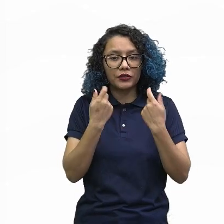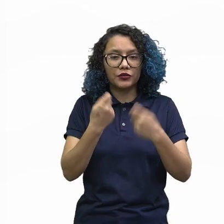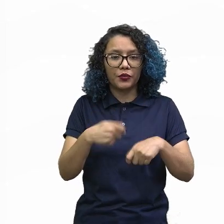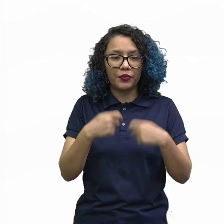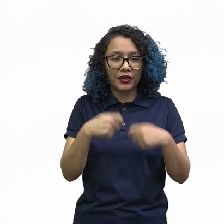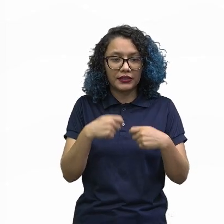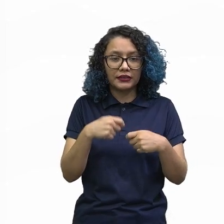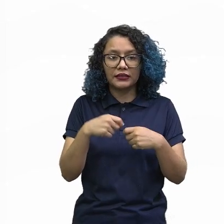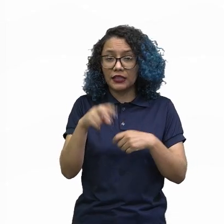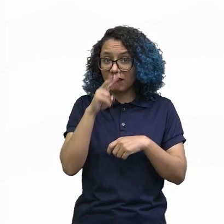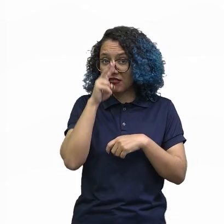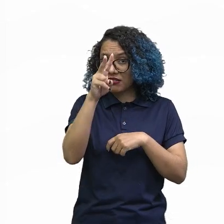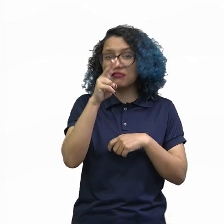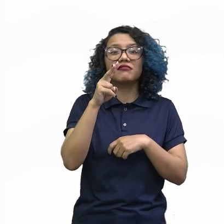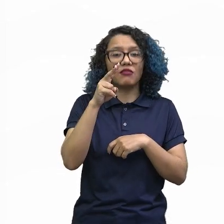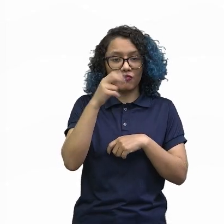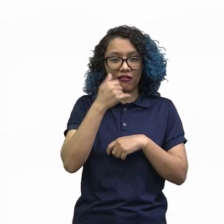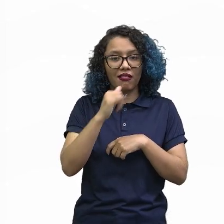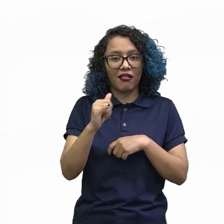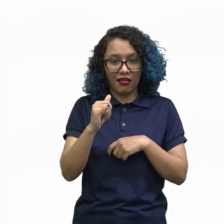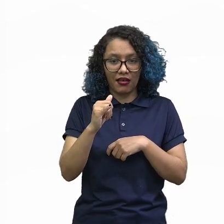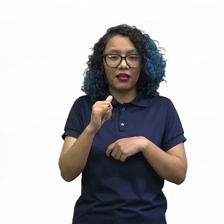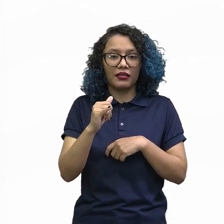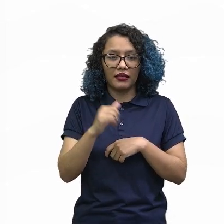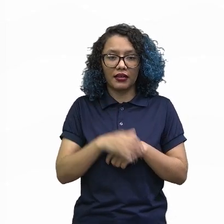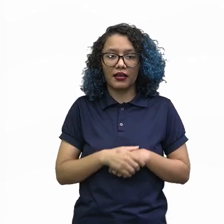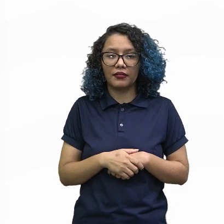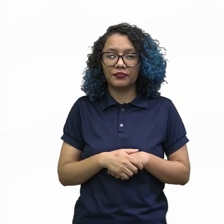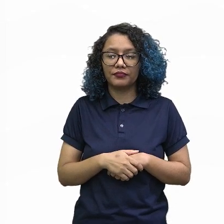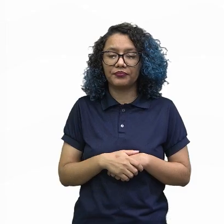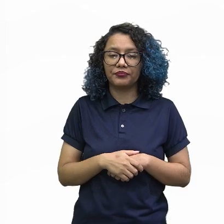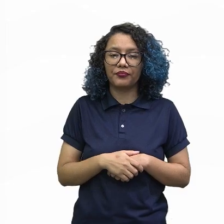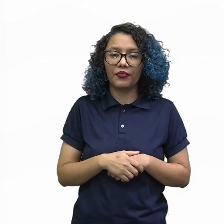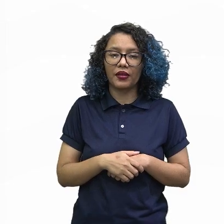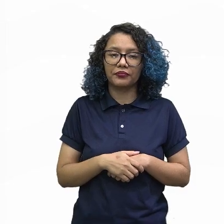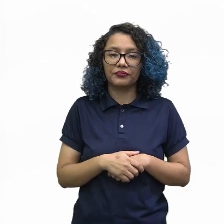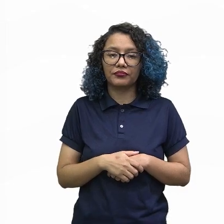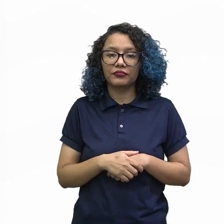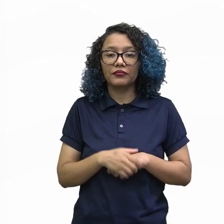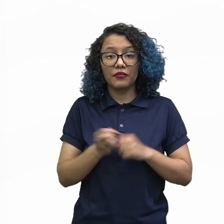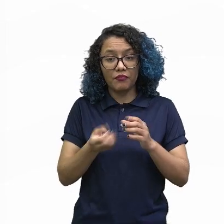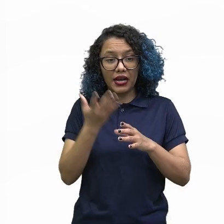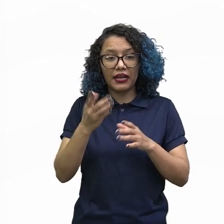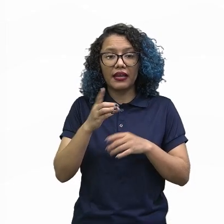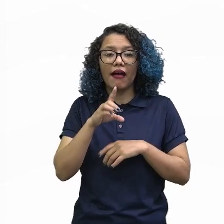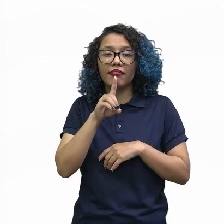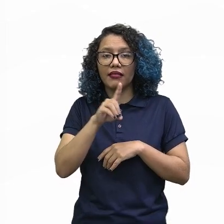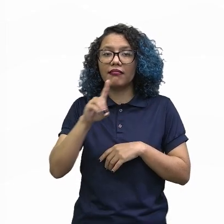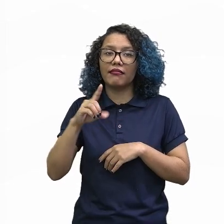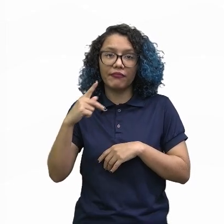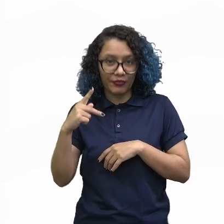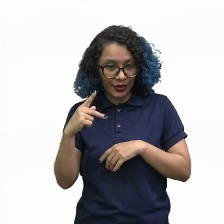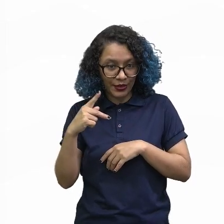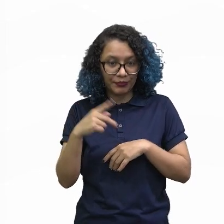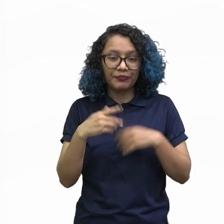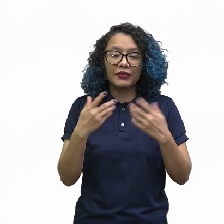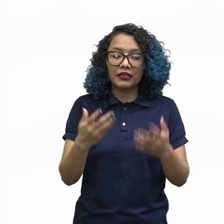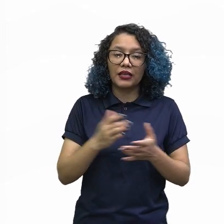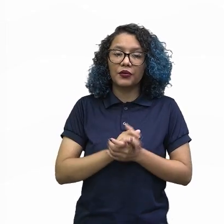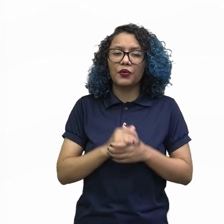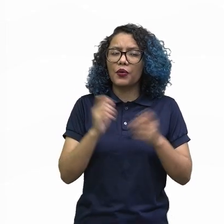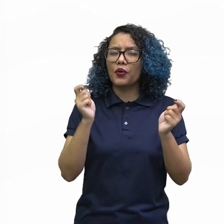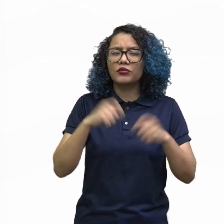maior tensão elétrica, criando maior diferença de potencial, que nós chamamos de DDP. Conseguimos